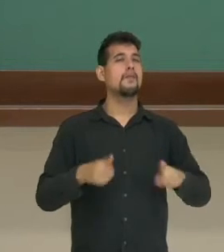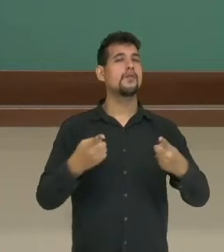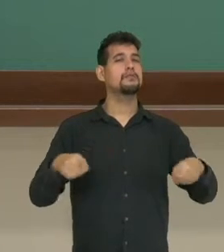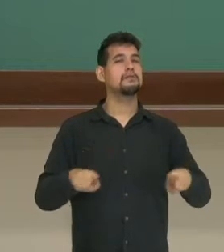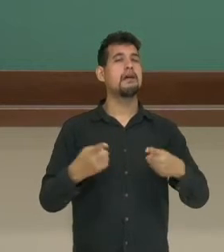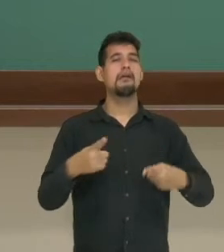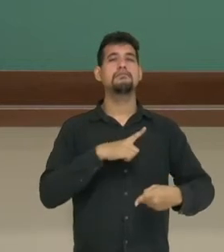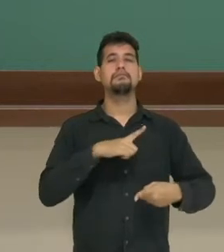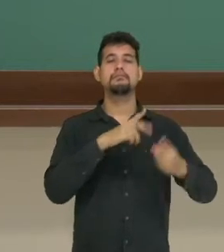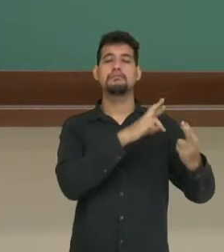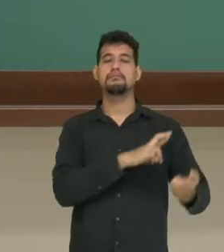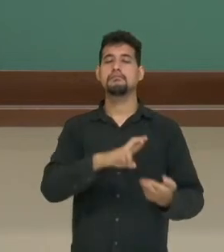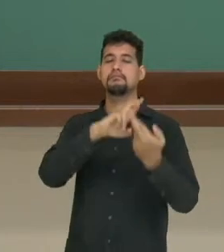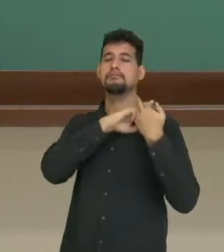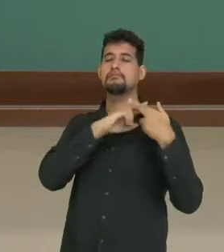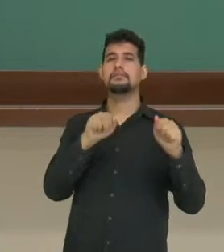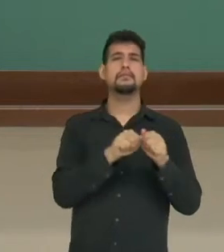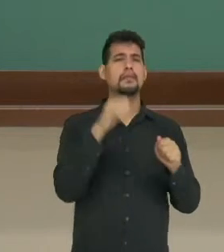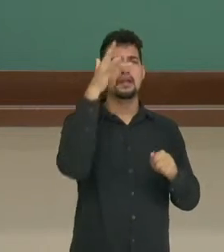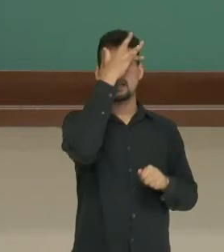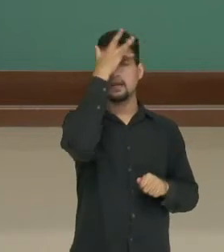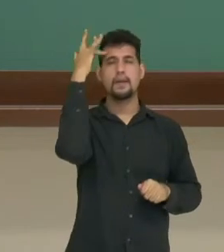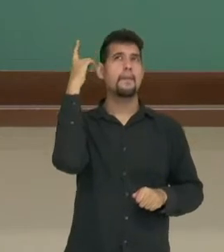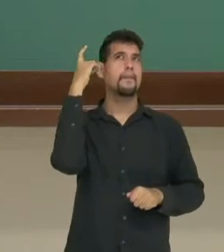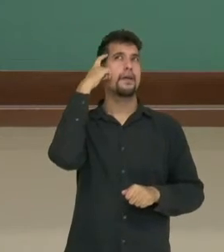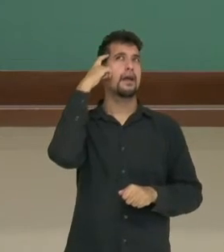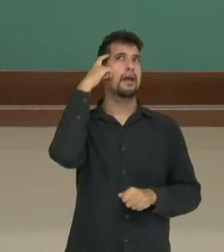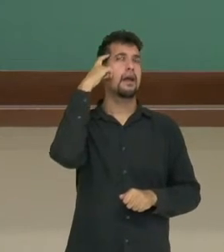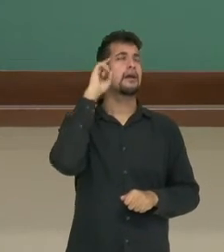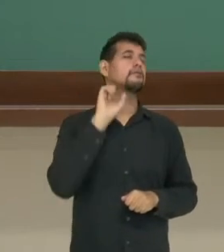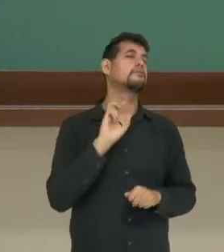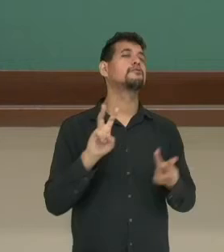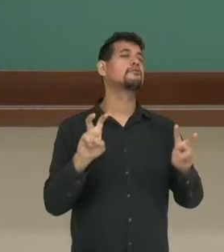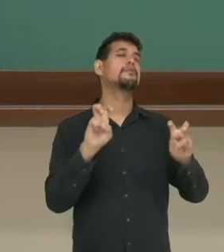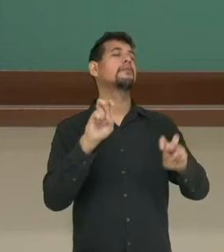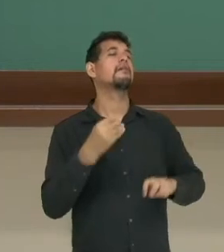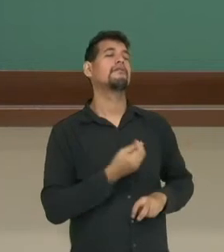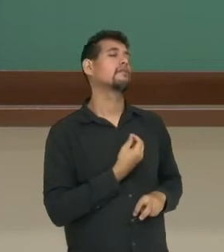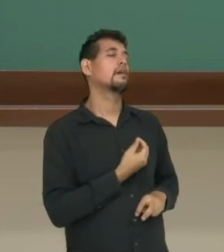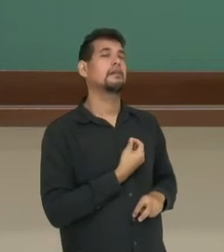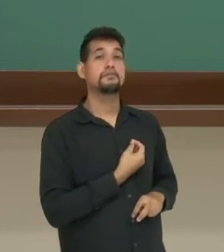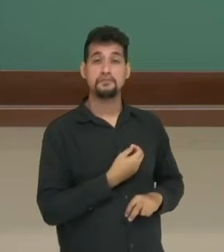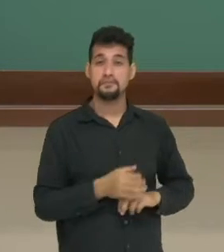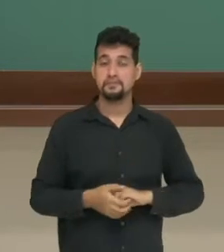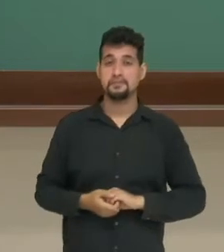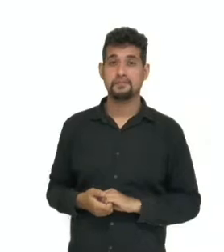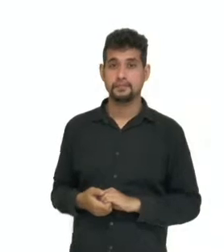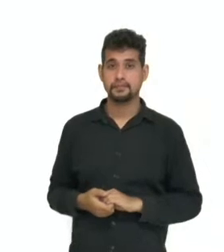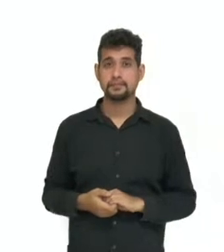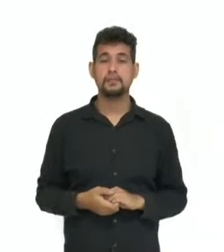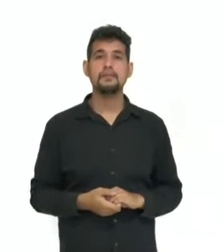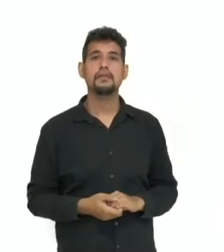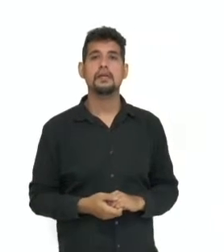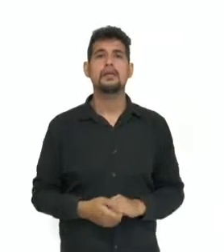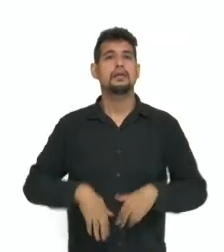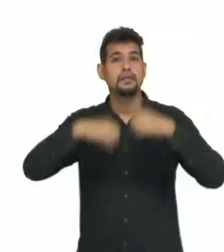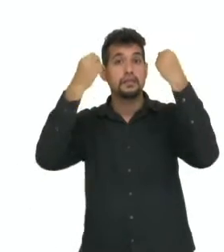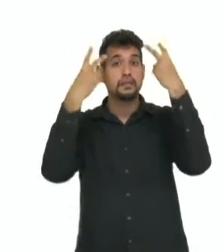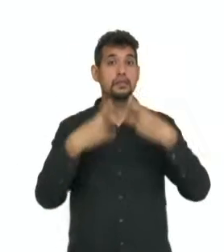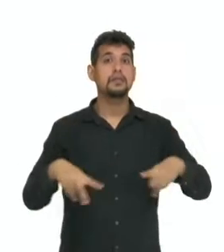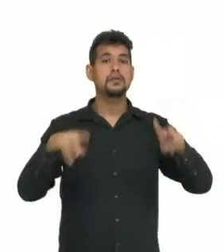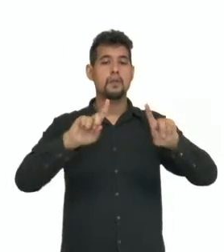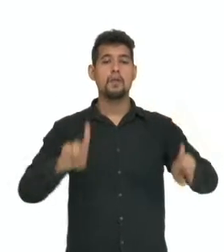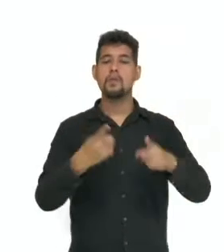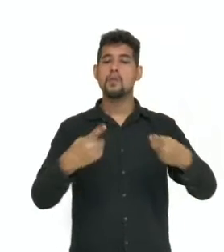este papel também de fazer as pessoas refletirem sobre o que estão vivendo. Falando sobre música de